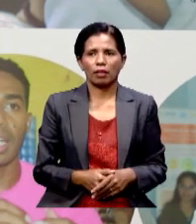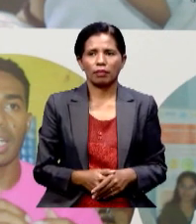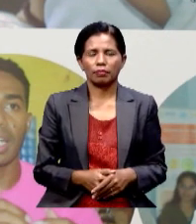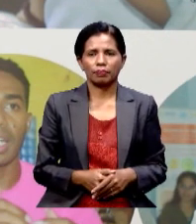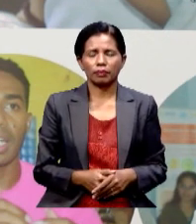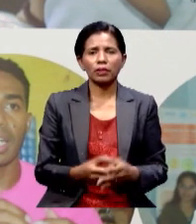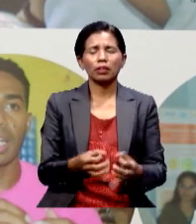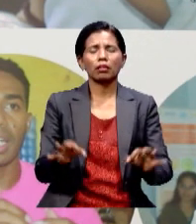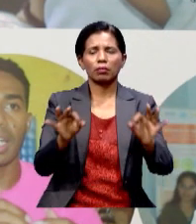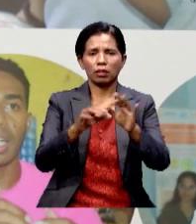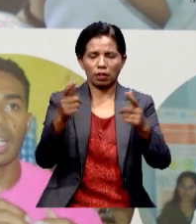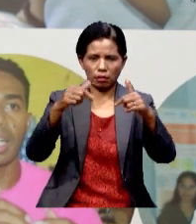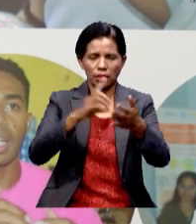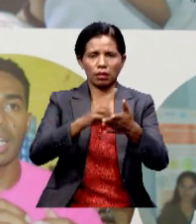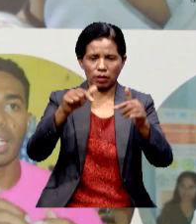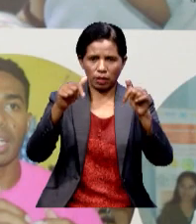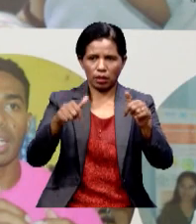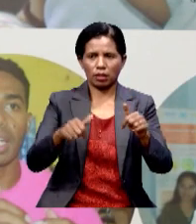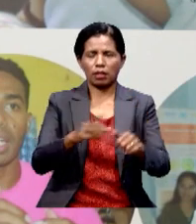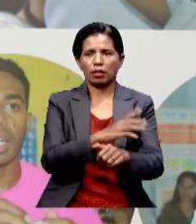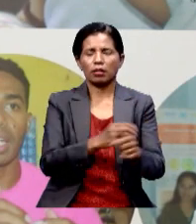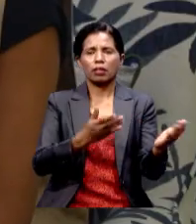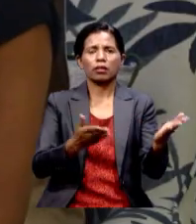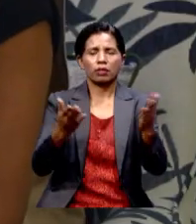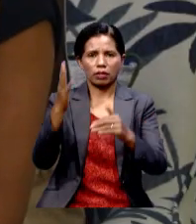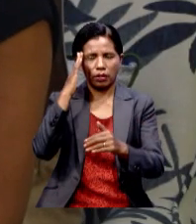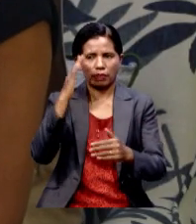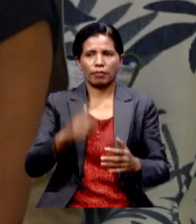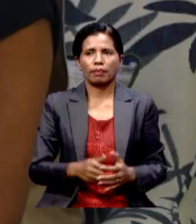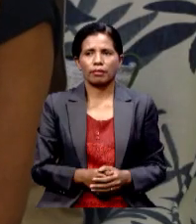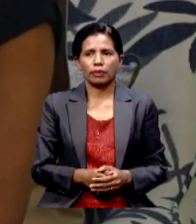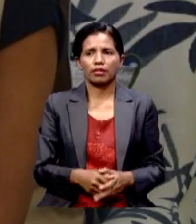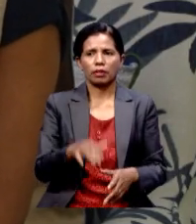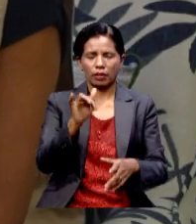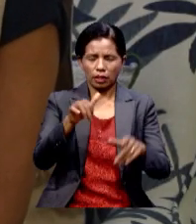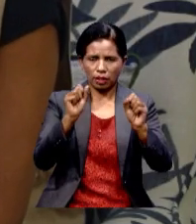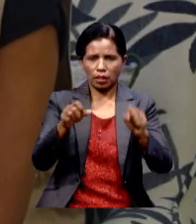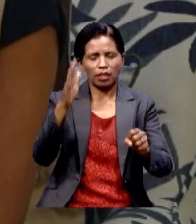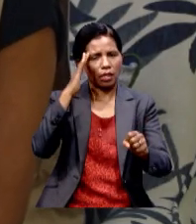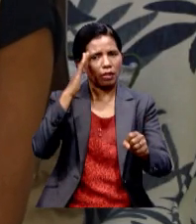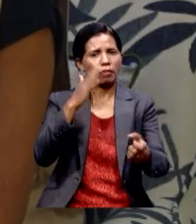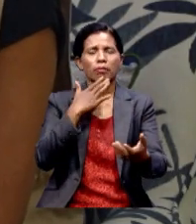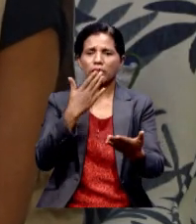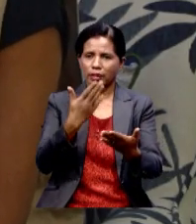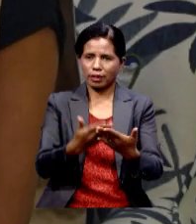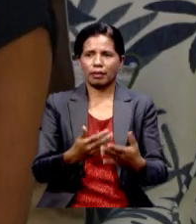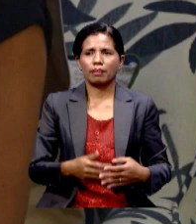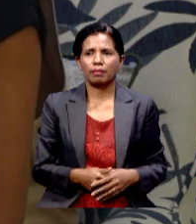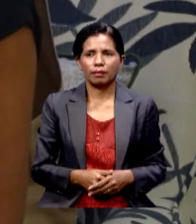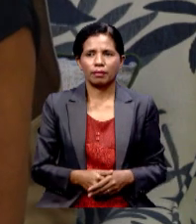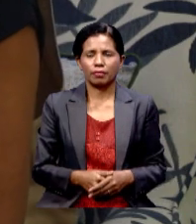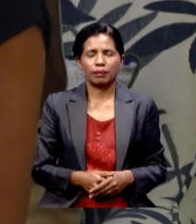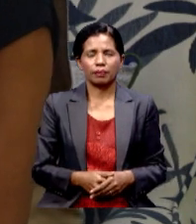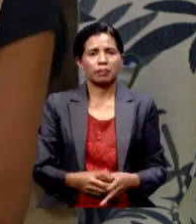mais impressionou e o que leva na memória? Já tenho que dizer que foi uma semana muito ativa, andei